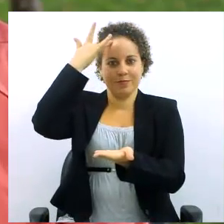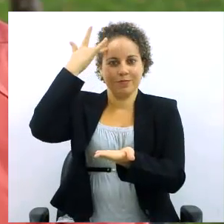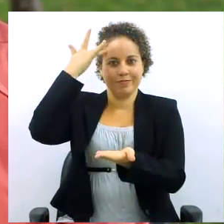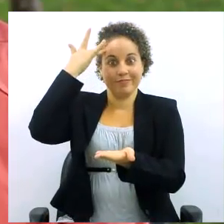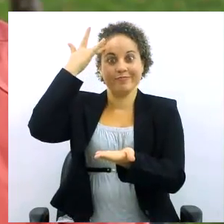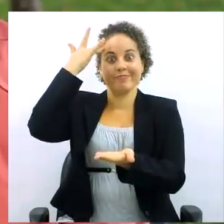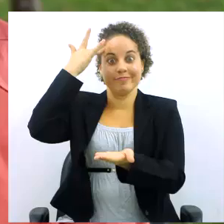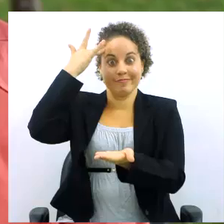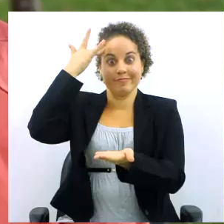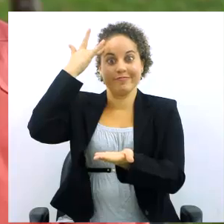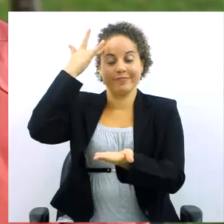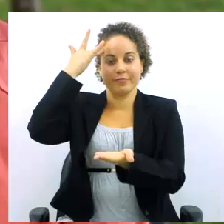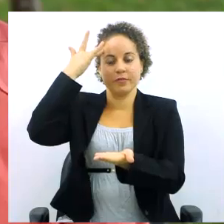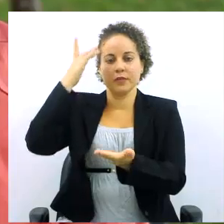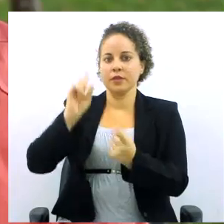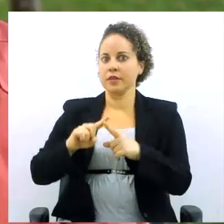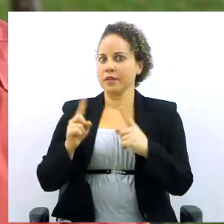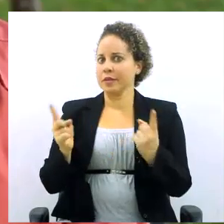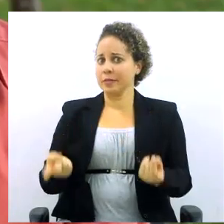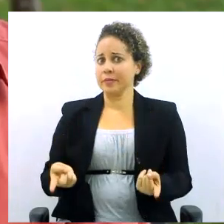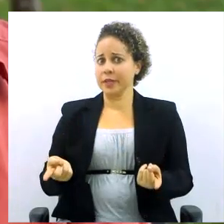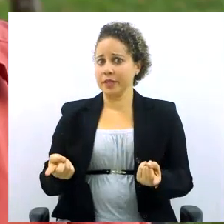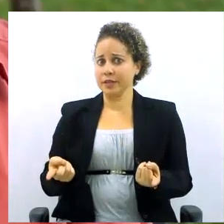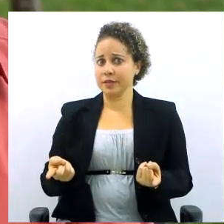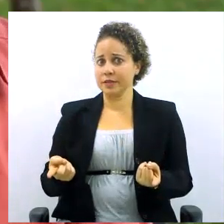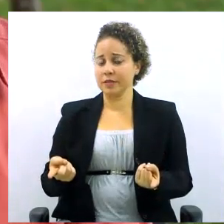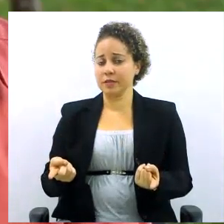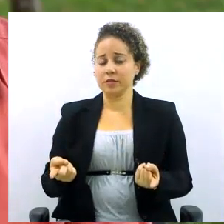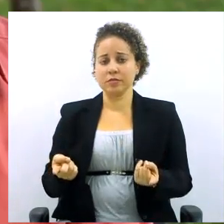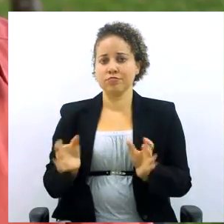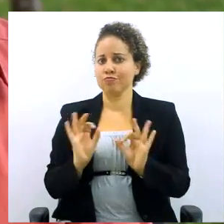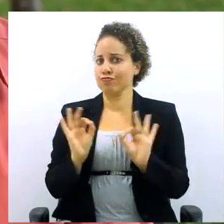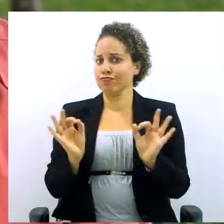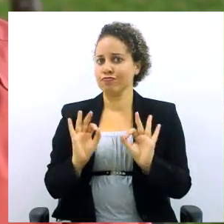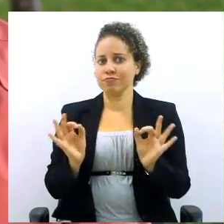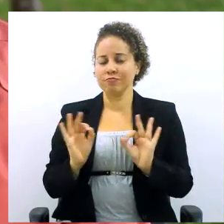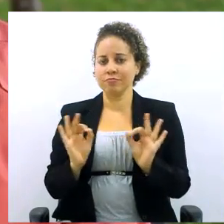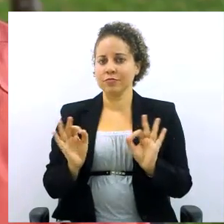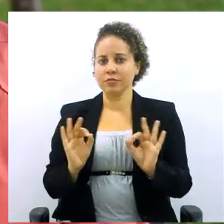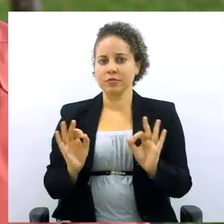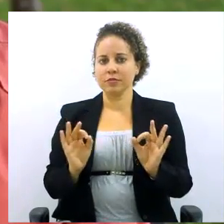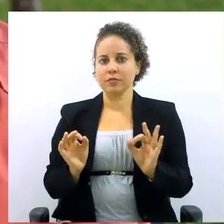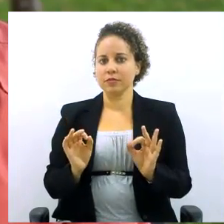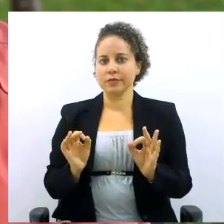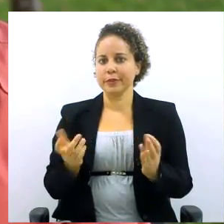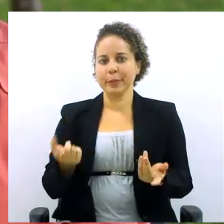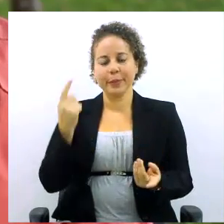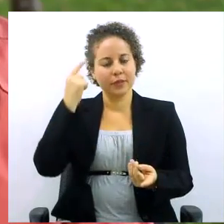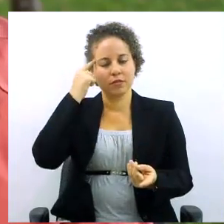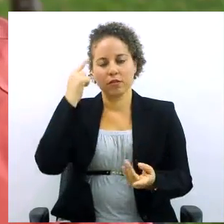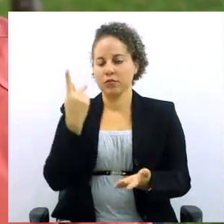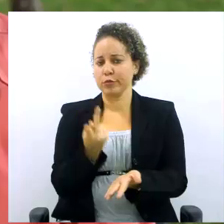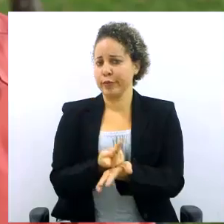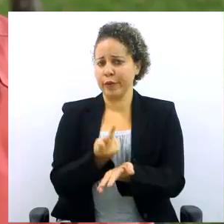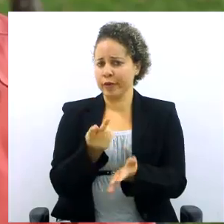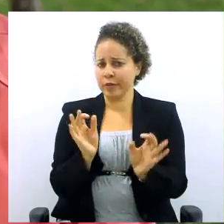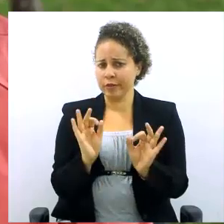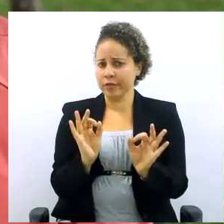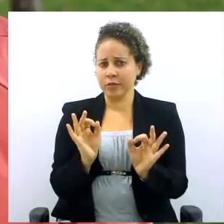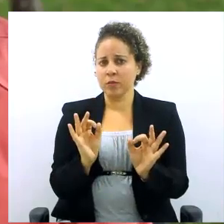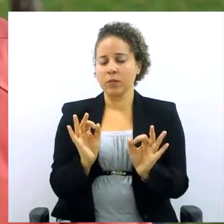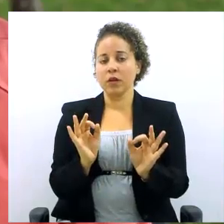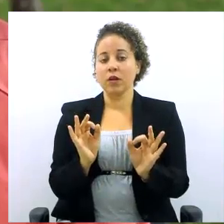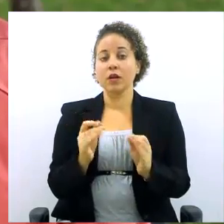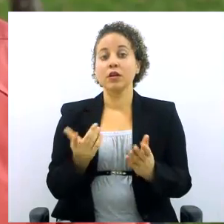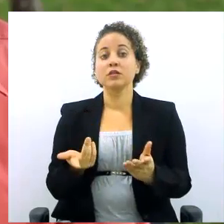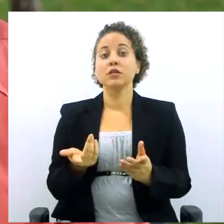Só que não é bem assim, e ele não se convence de que isso não é possível, tanto é que ele